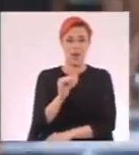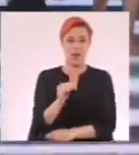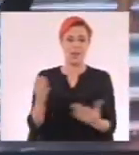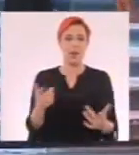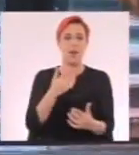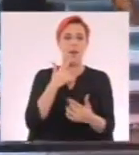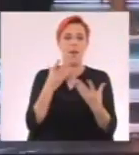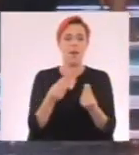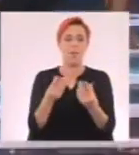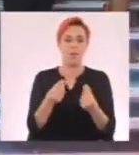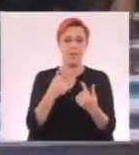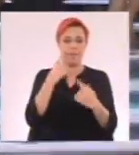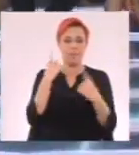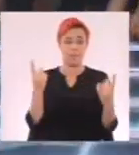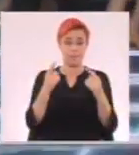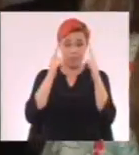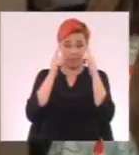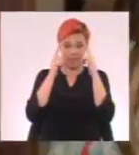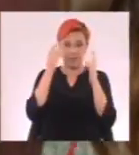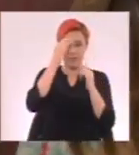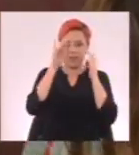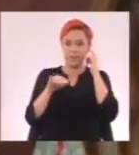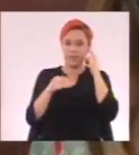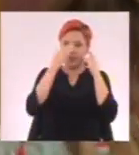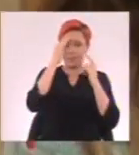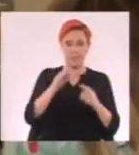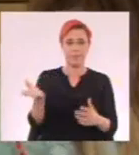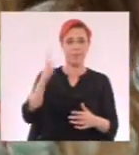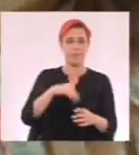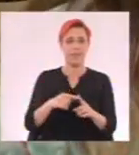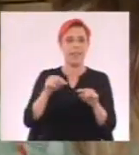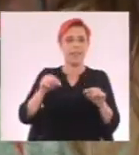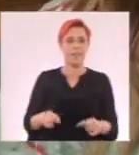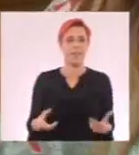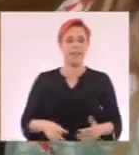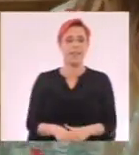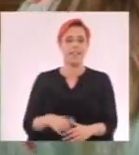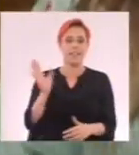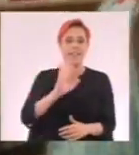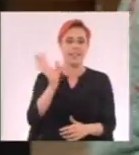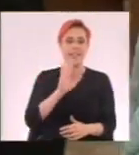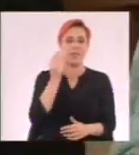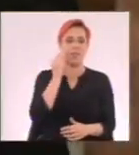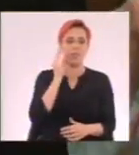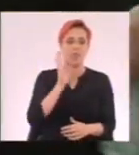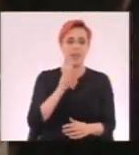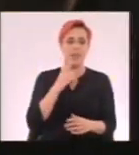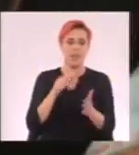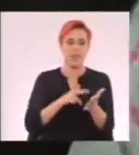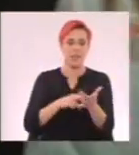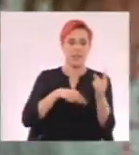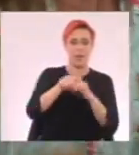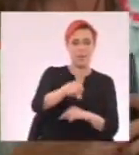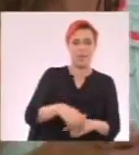Foi muito, muito, muito. Grande espetáculo, um espetáculo. Aconselhamos muito. Tem que vir ao Politeama, está bem? Adeus, adeus, obrigado. O Politeama espera por